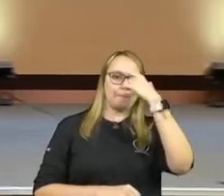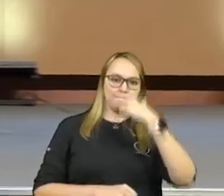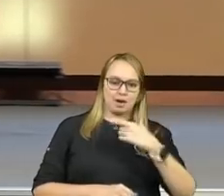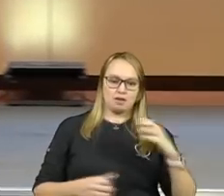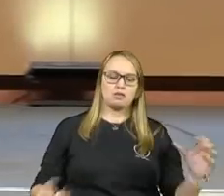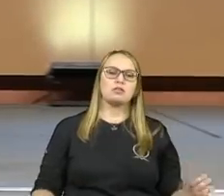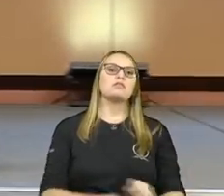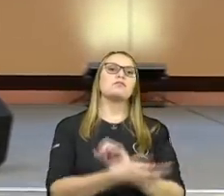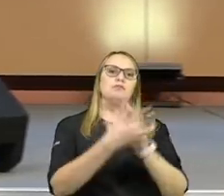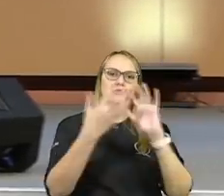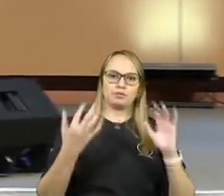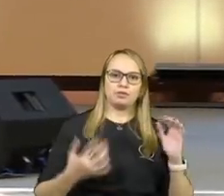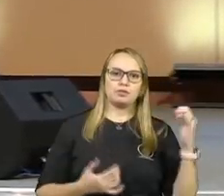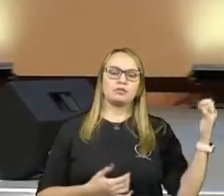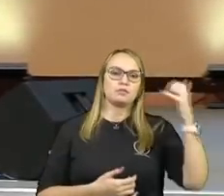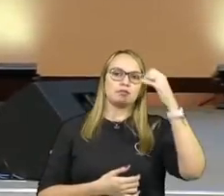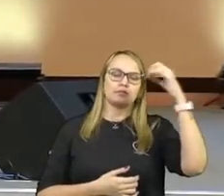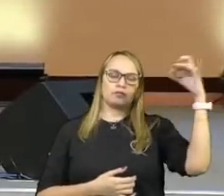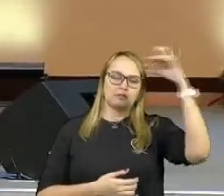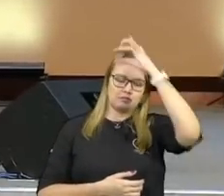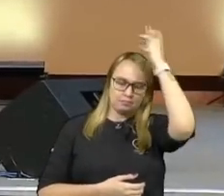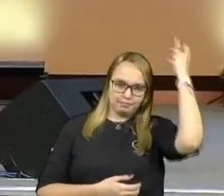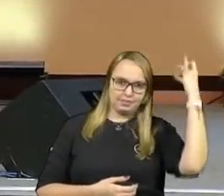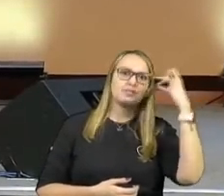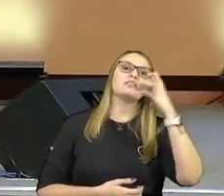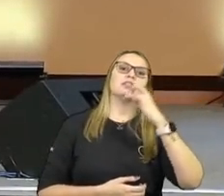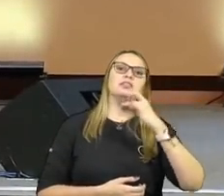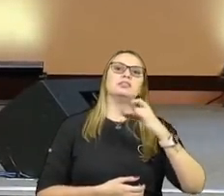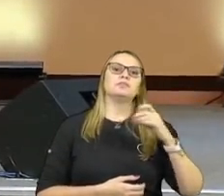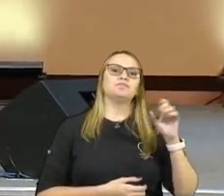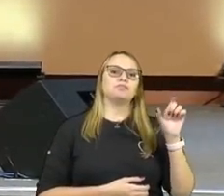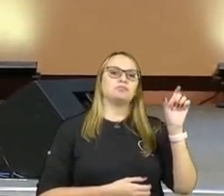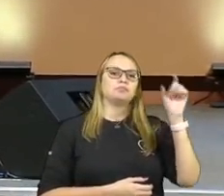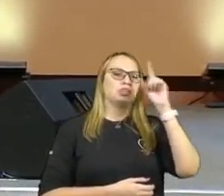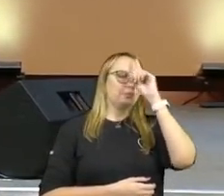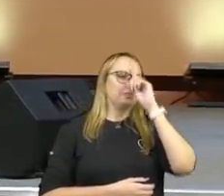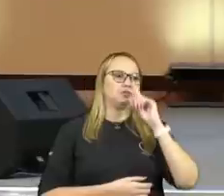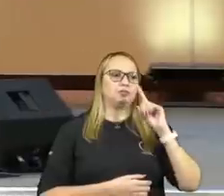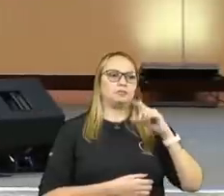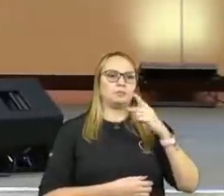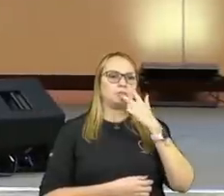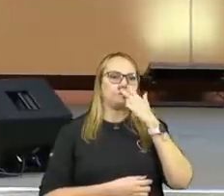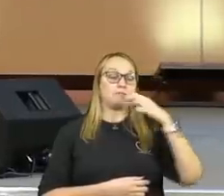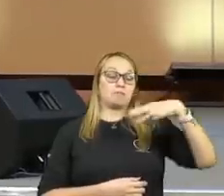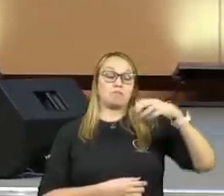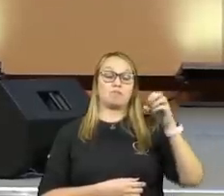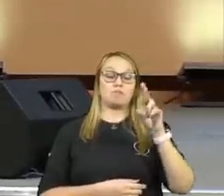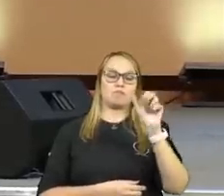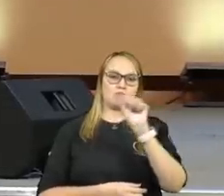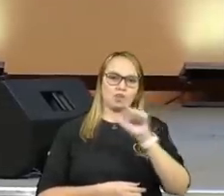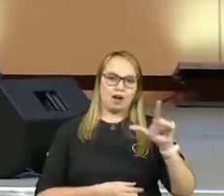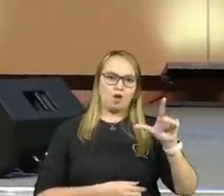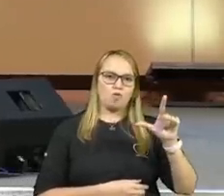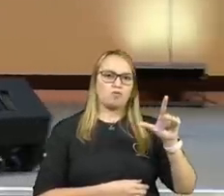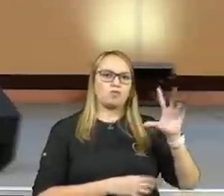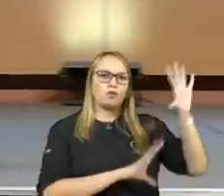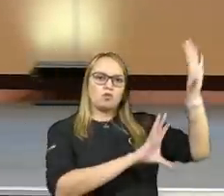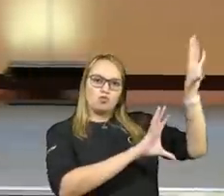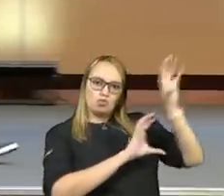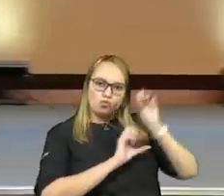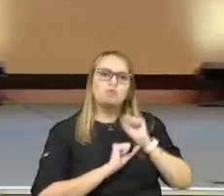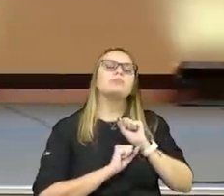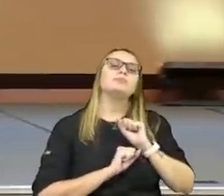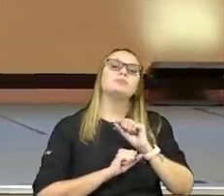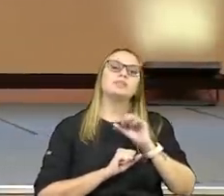A santificação leva você a ter a imagem moral de Deus, que é transitória, para que você possa ter